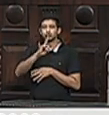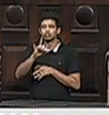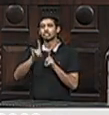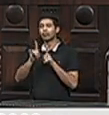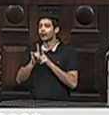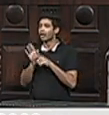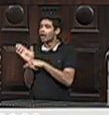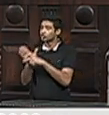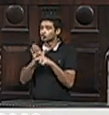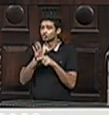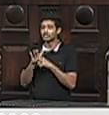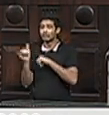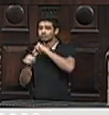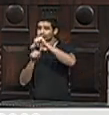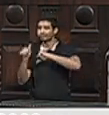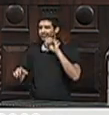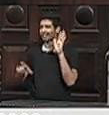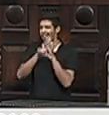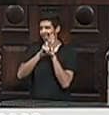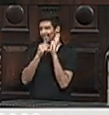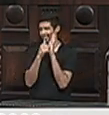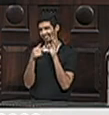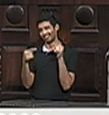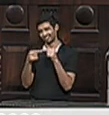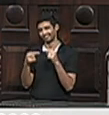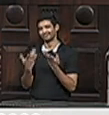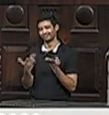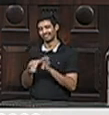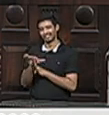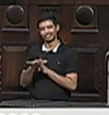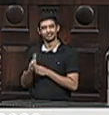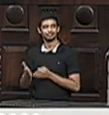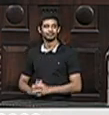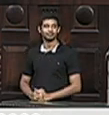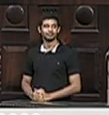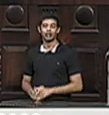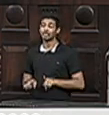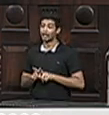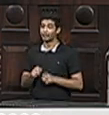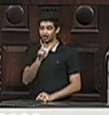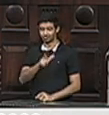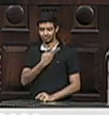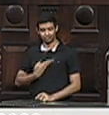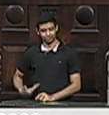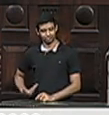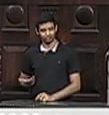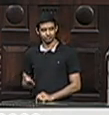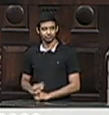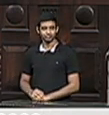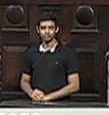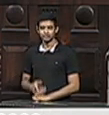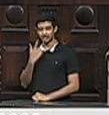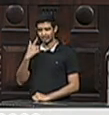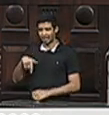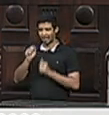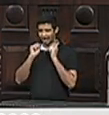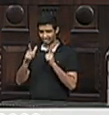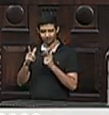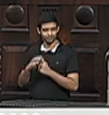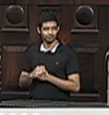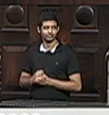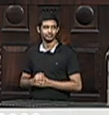nova proposição da composição do Conselho, tendo discutido com patrões e com empregados, para que nós possamos avaliar e